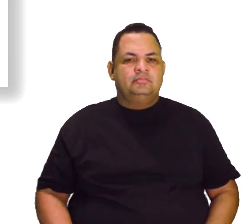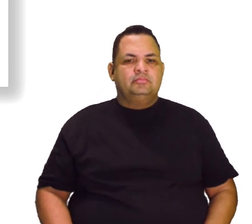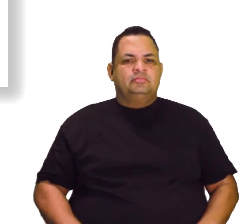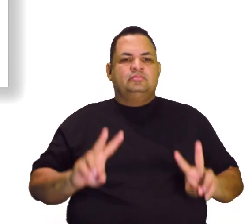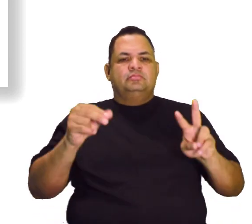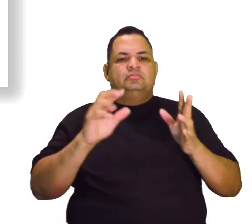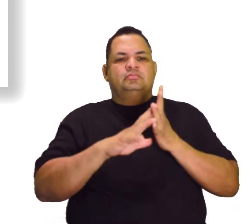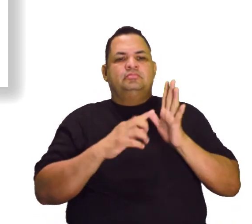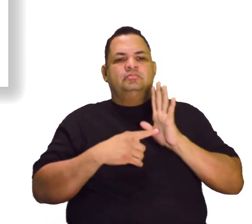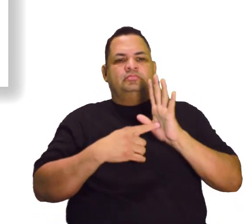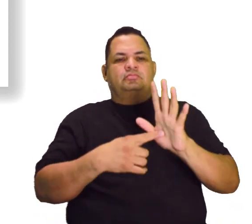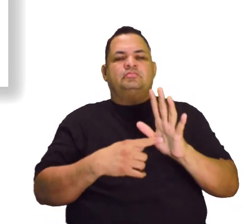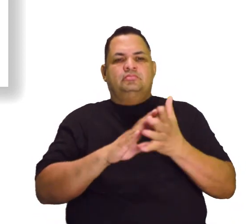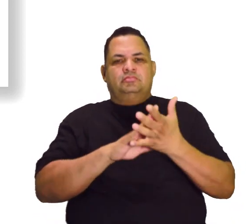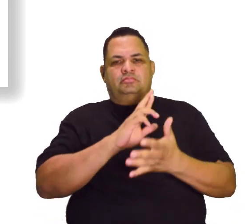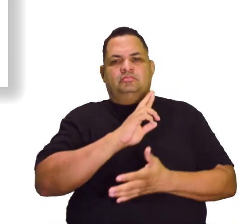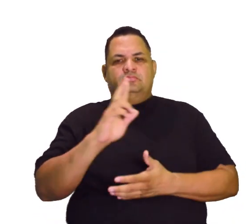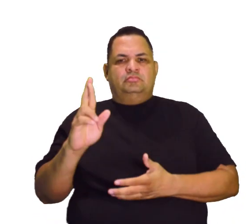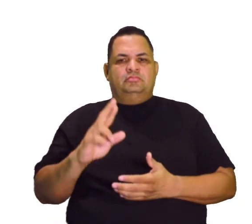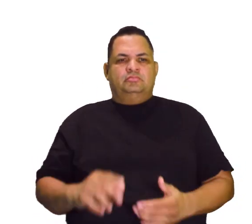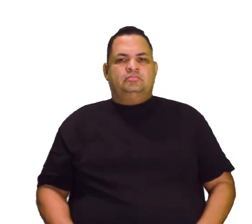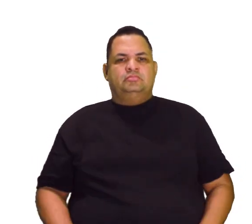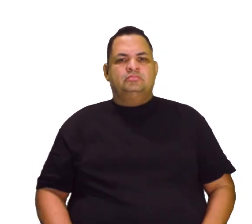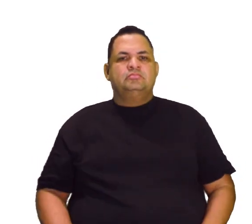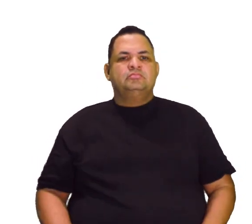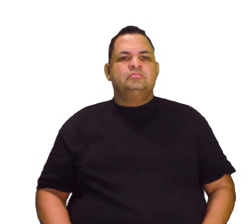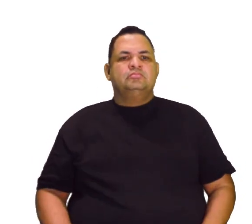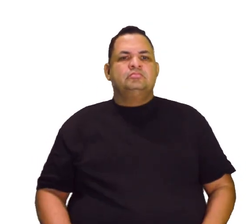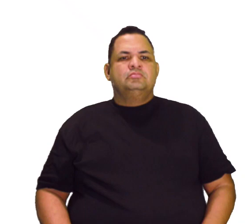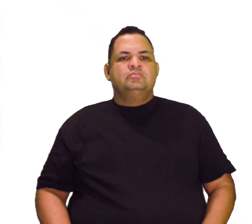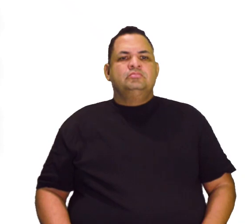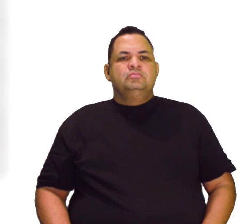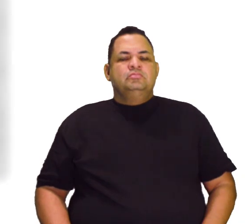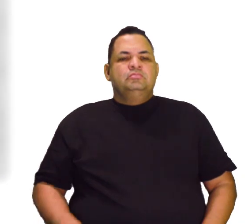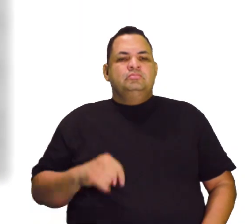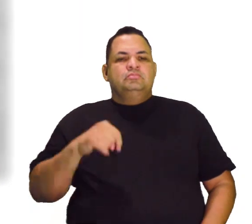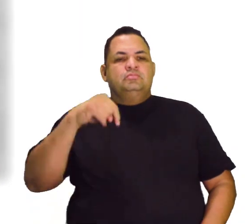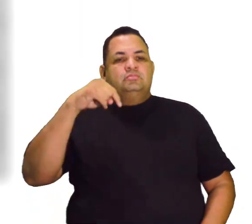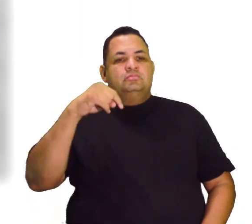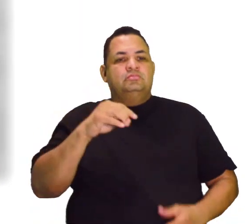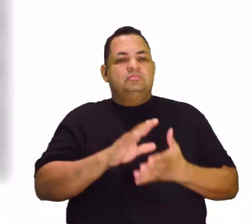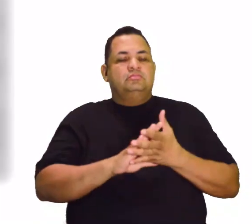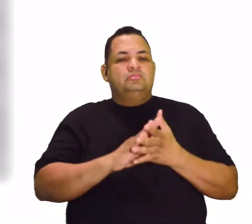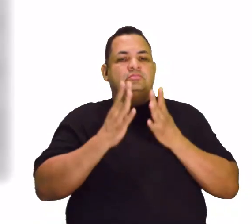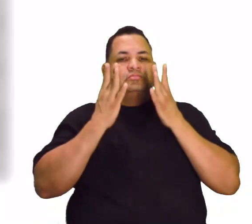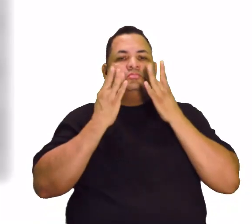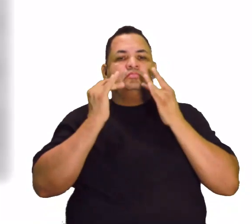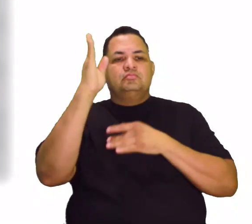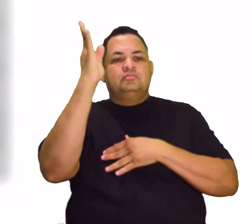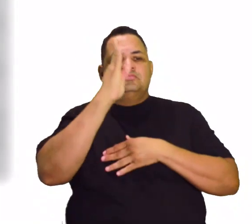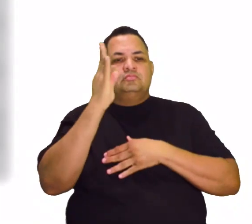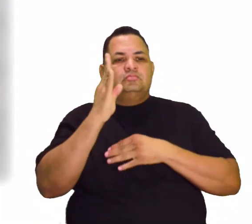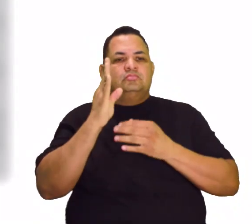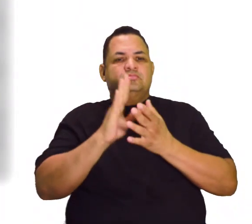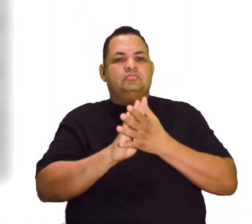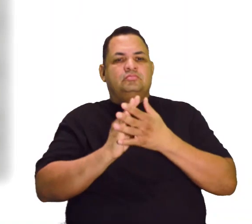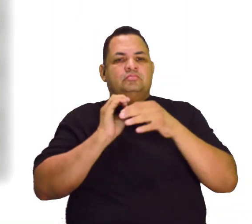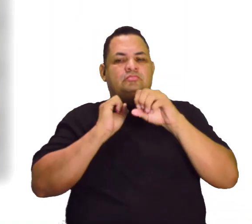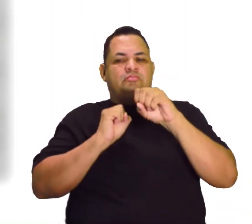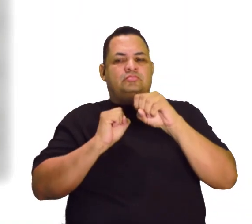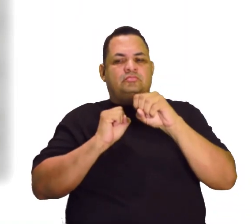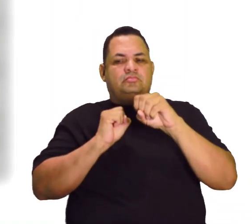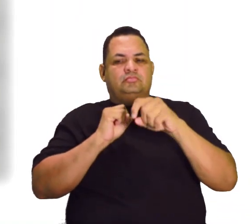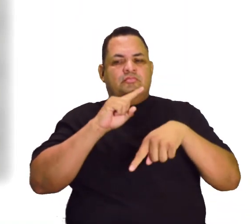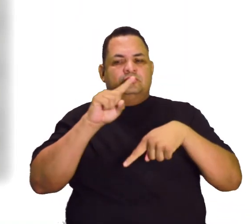representar temas religiosos. E o teatro brasileiro tinha como objetivo catequização